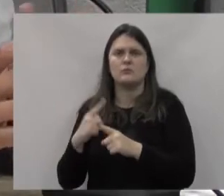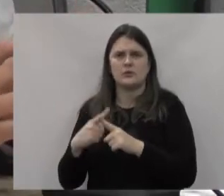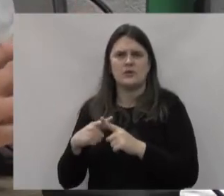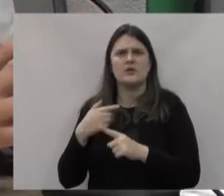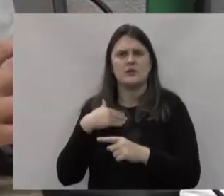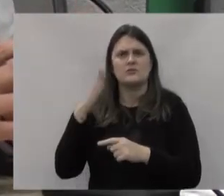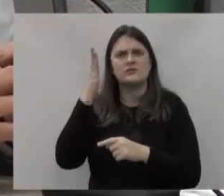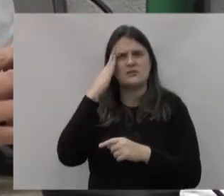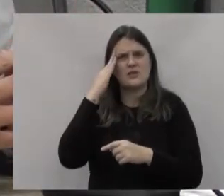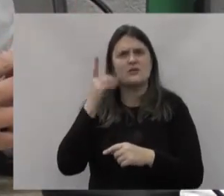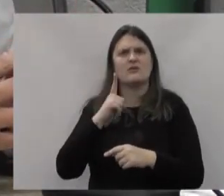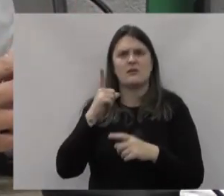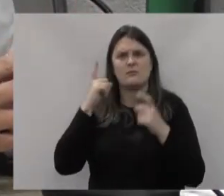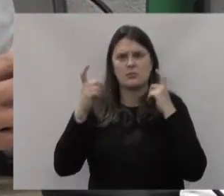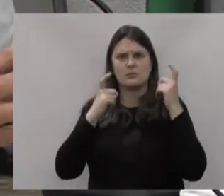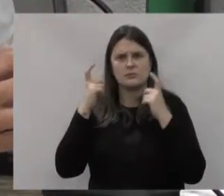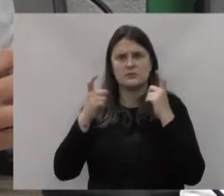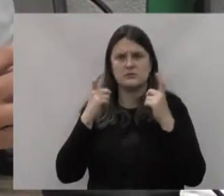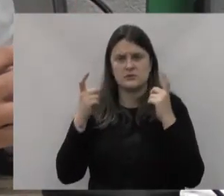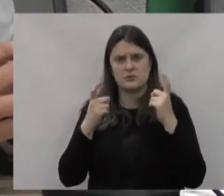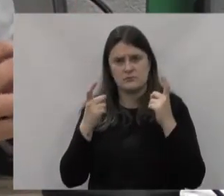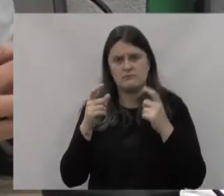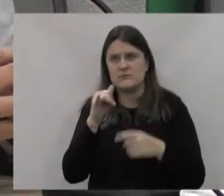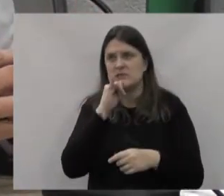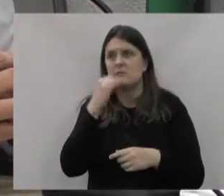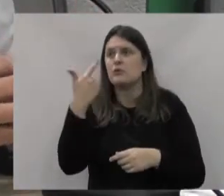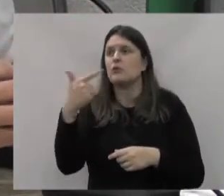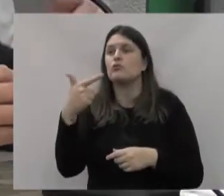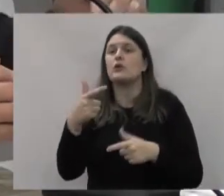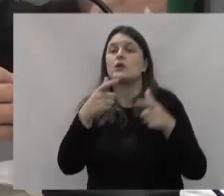que tem uma preocupação, né, a respeito do